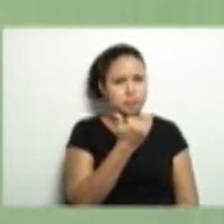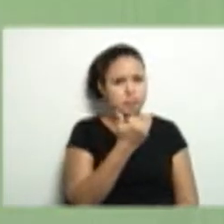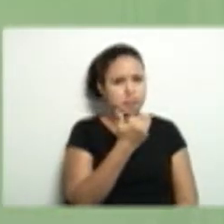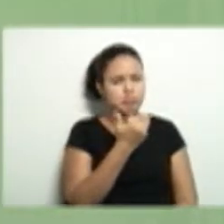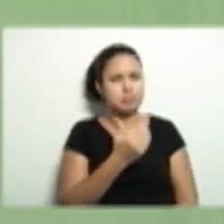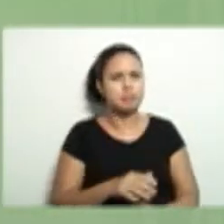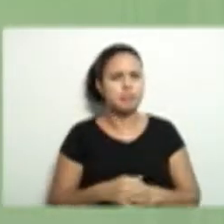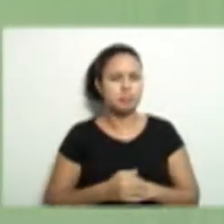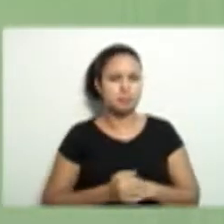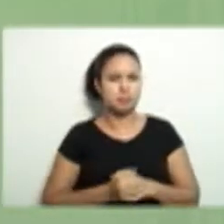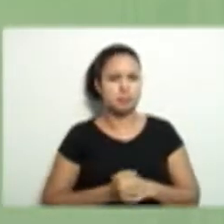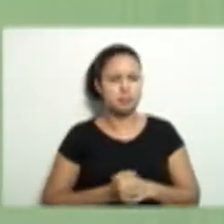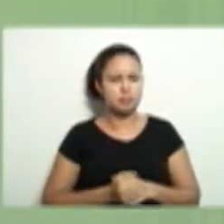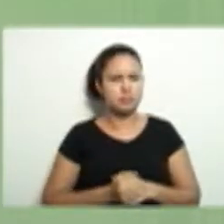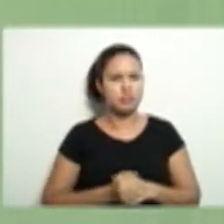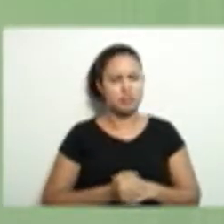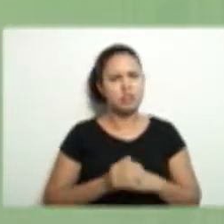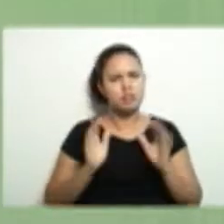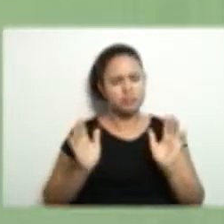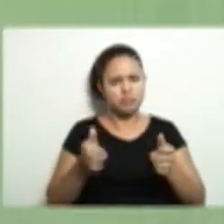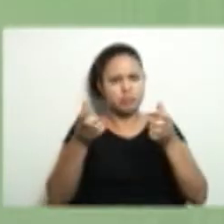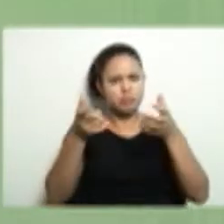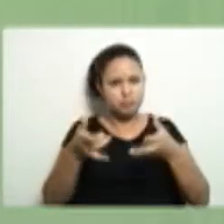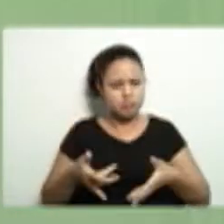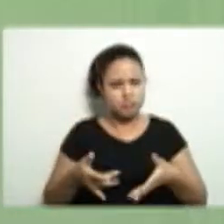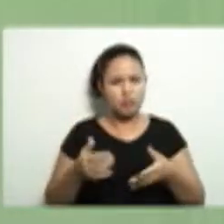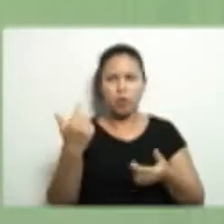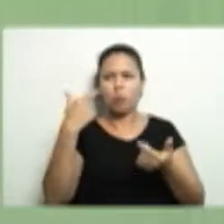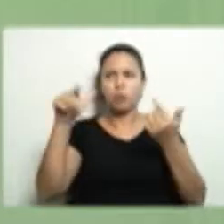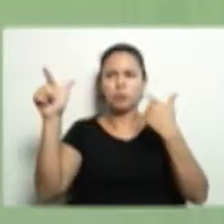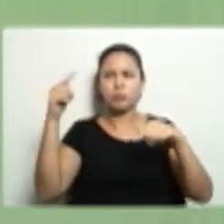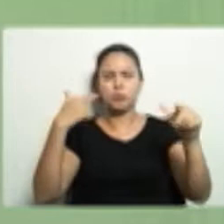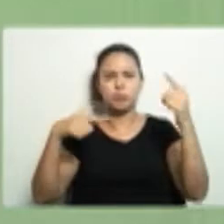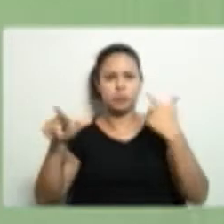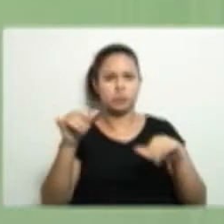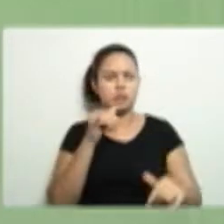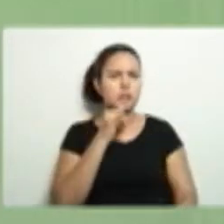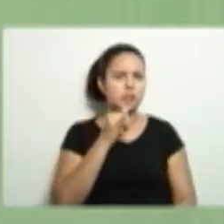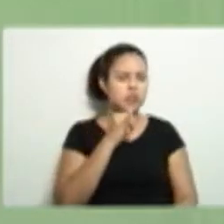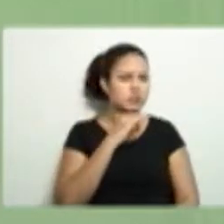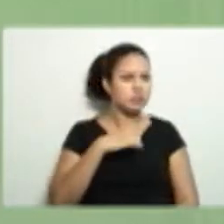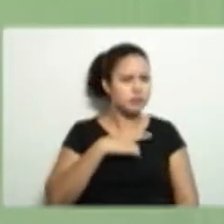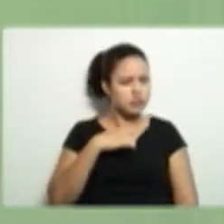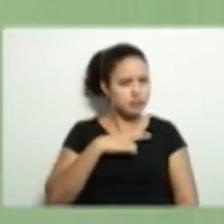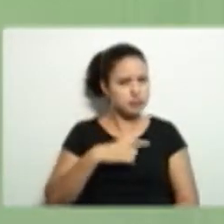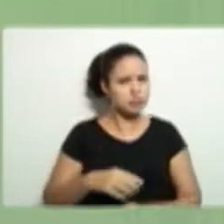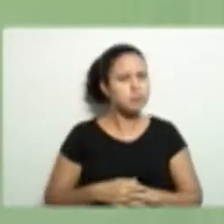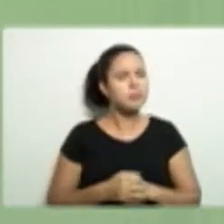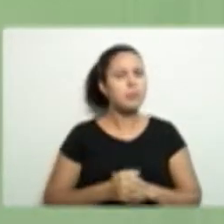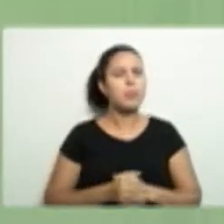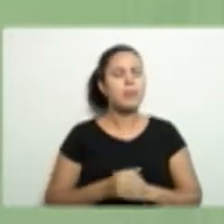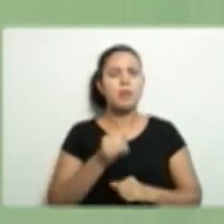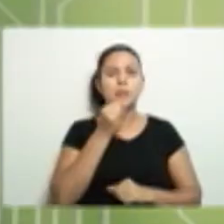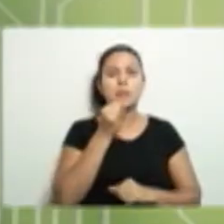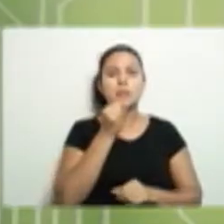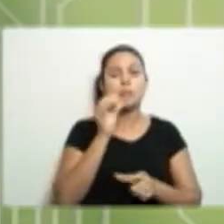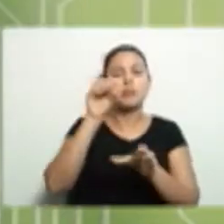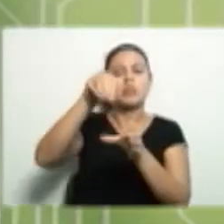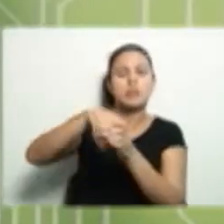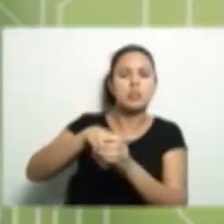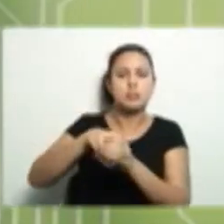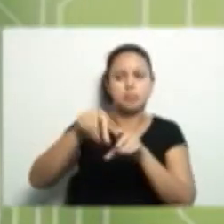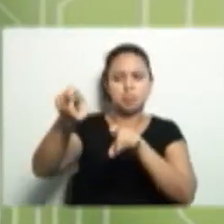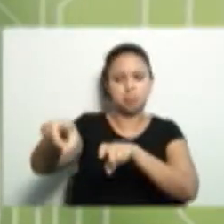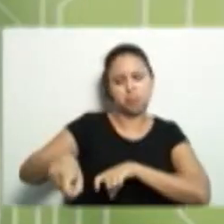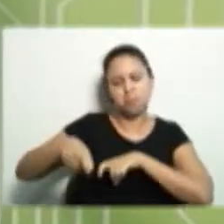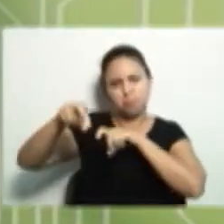apresentar-se em diferentes exemplos produtivos, né? A gente fala, por exemplo, de várias formas de produção na agricultura, mas